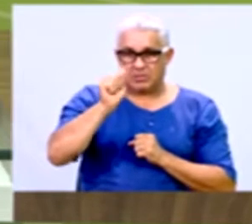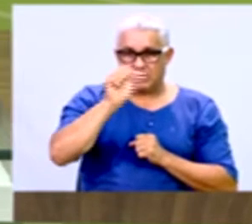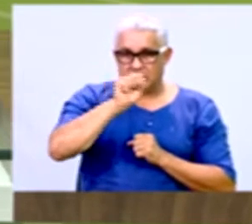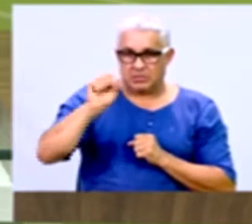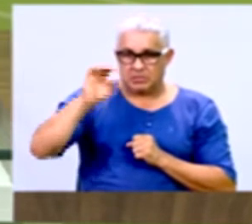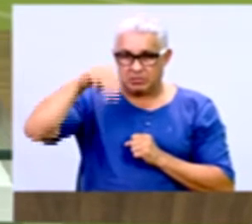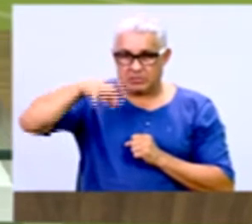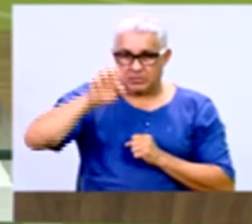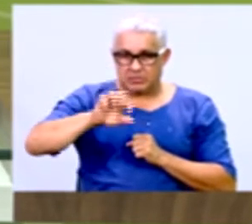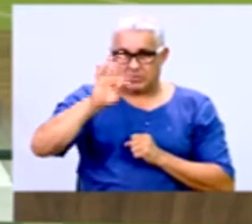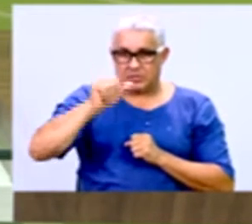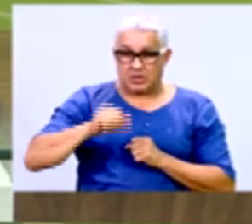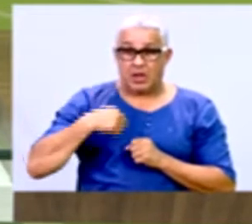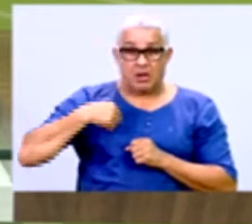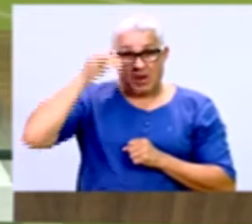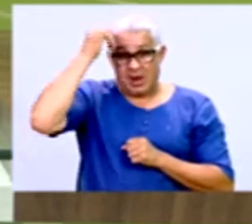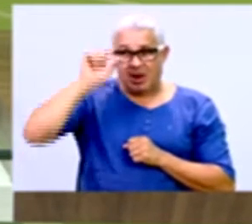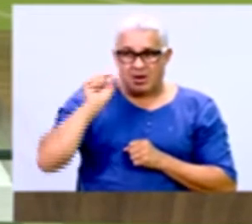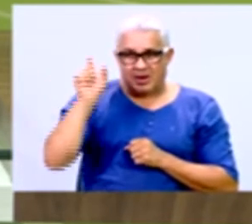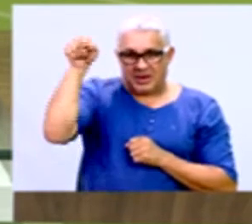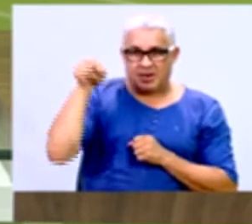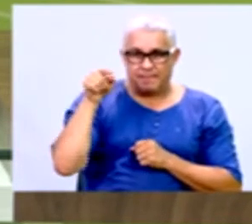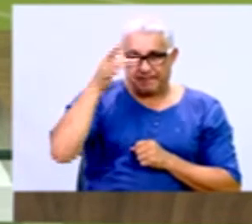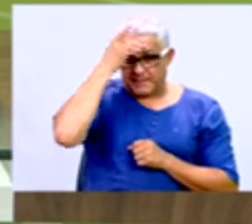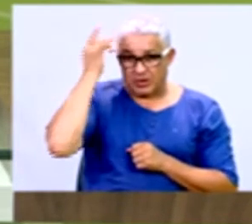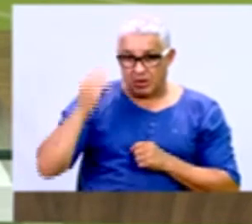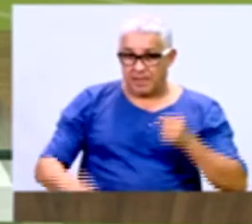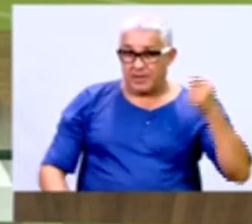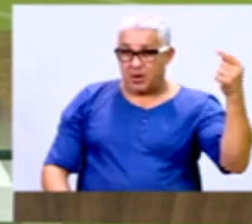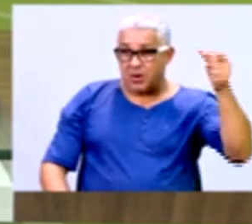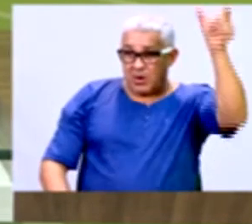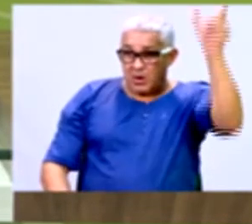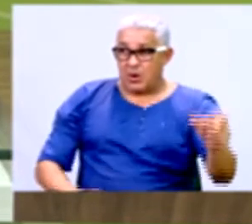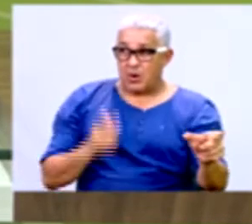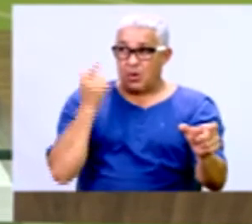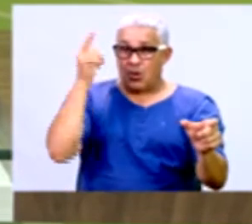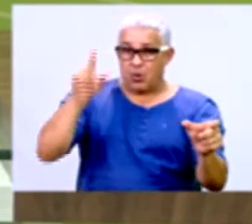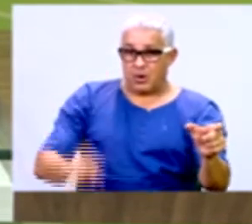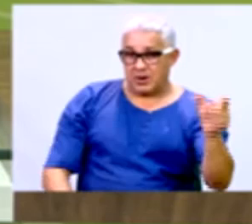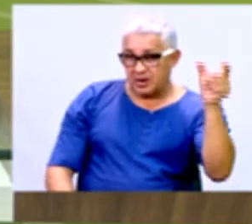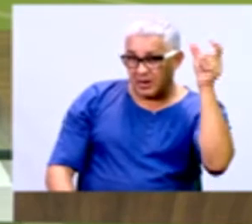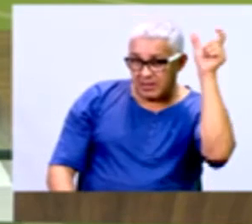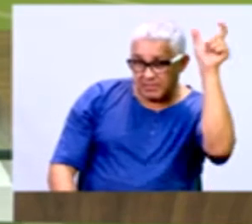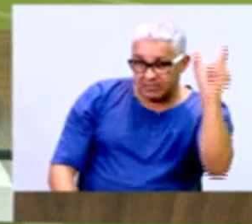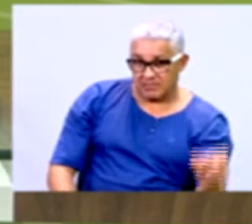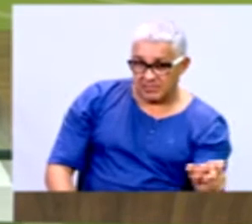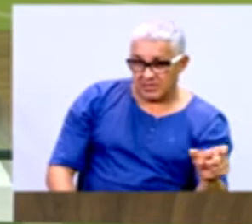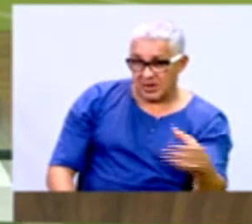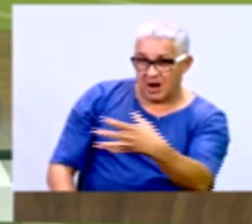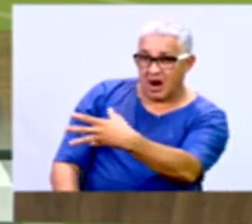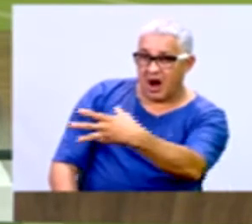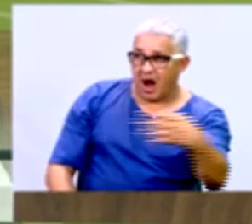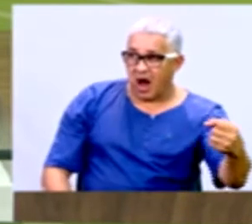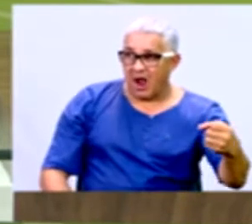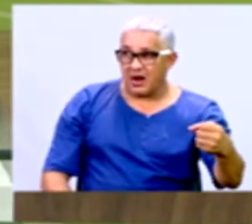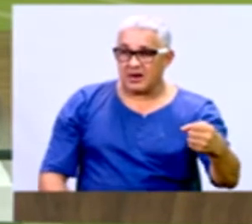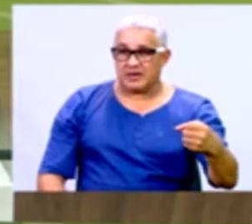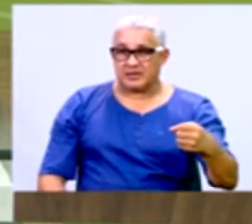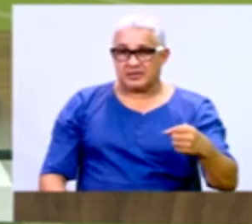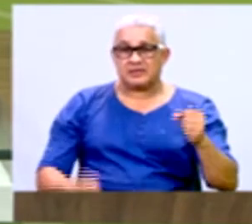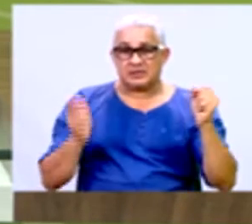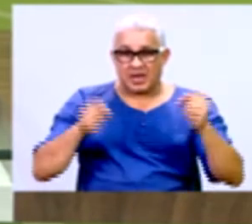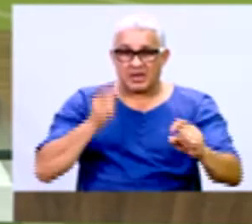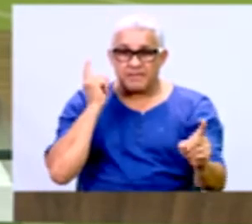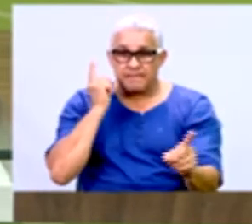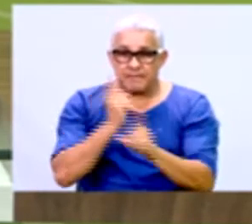eu impeço que a pessoa que capturou essa informação tenha o entendimento ou